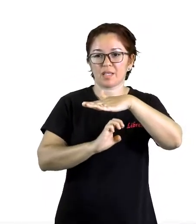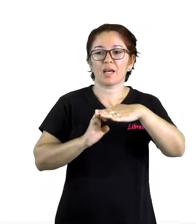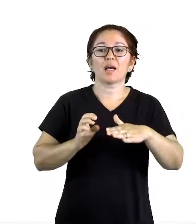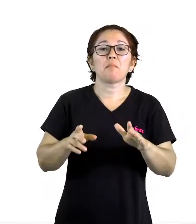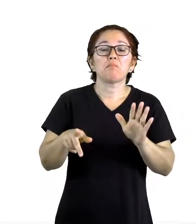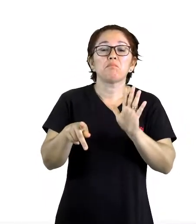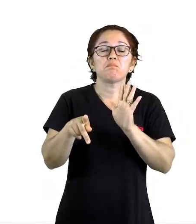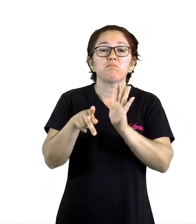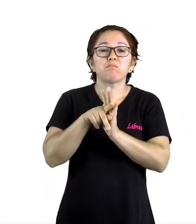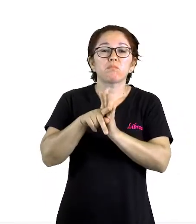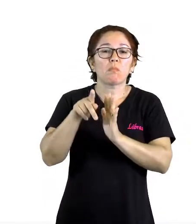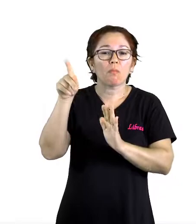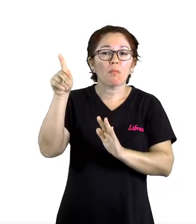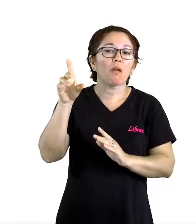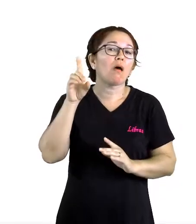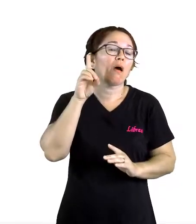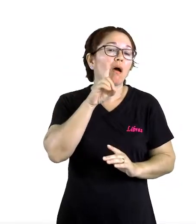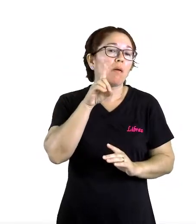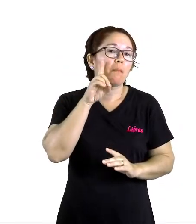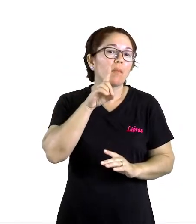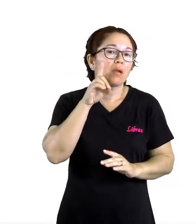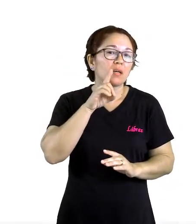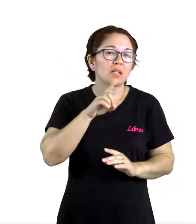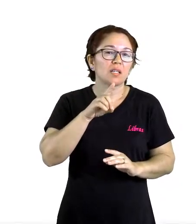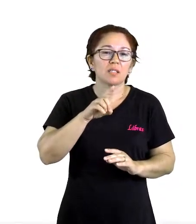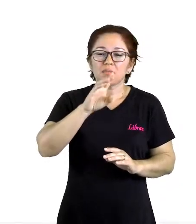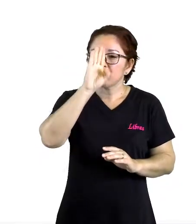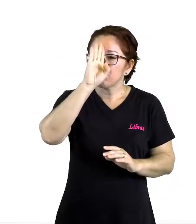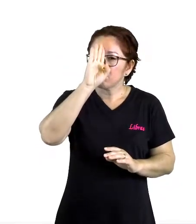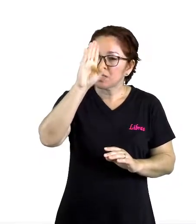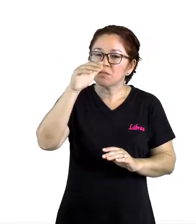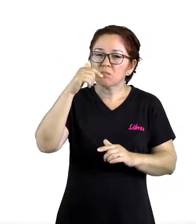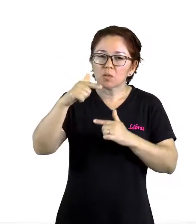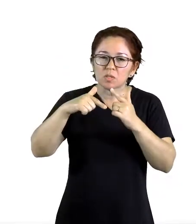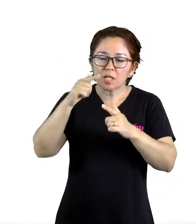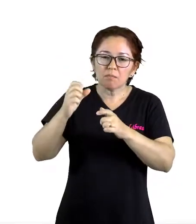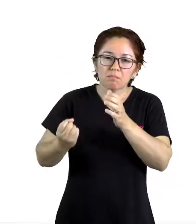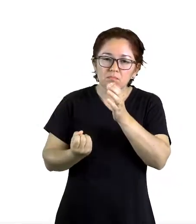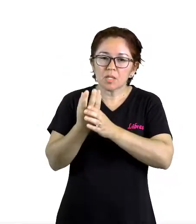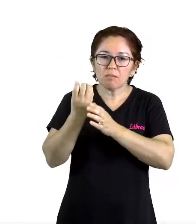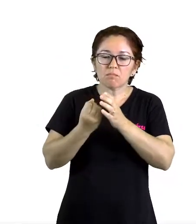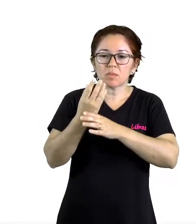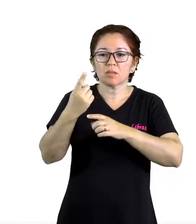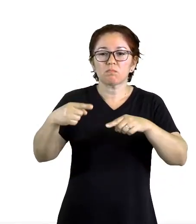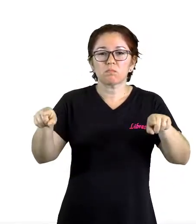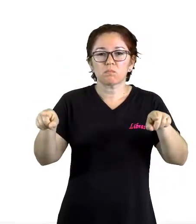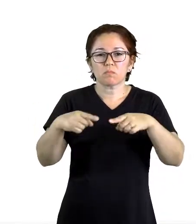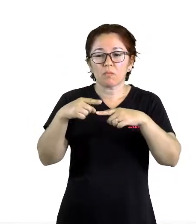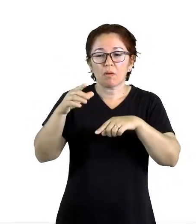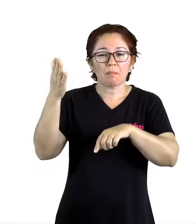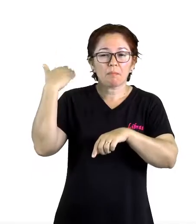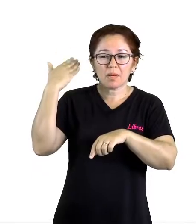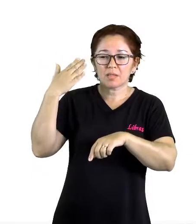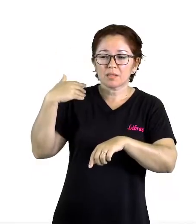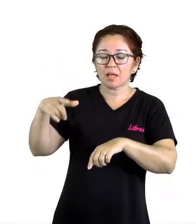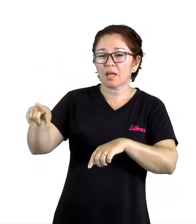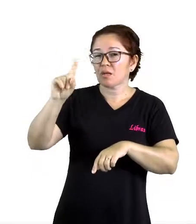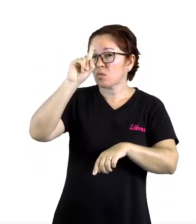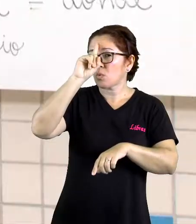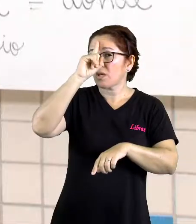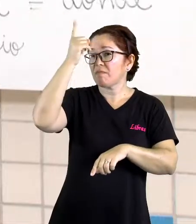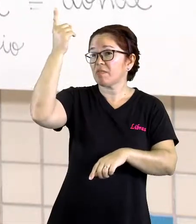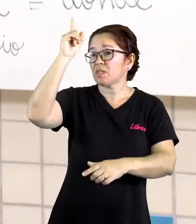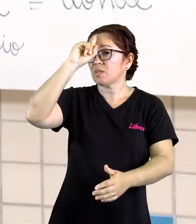emissora de televisão especializada em músicas, teve a ideia de disponibilizar na internet arquivos digitais com seus